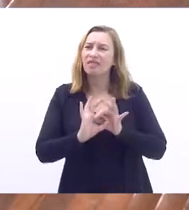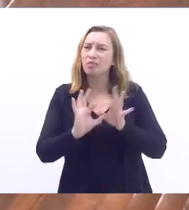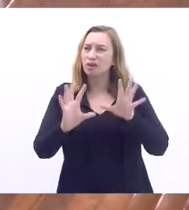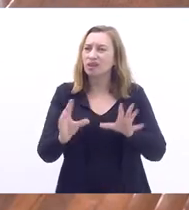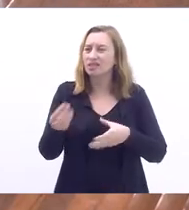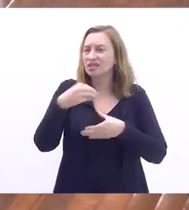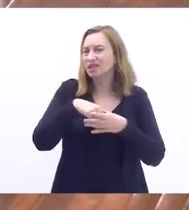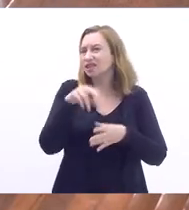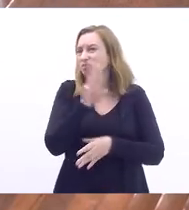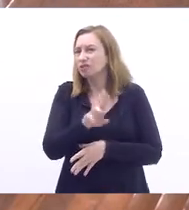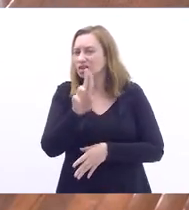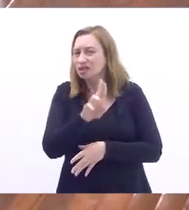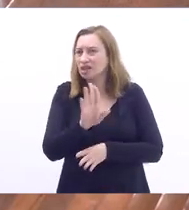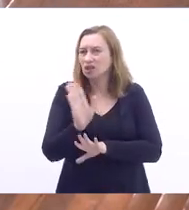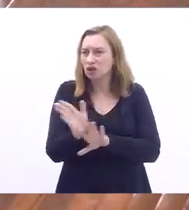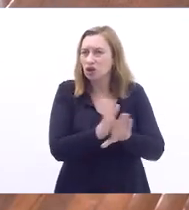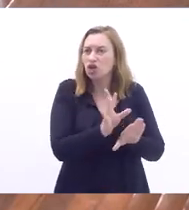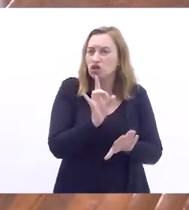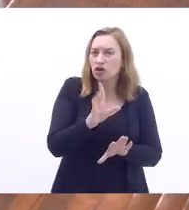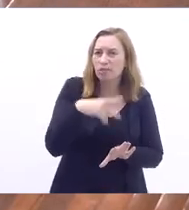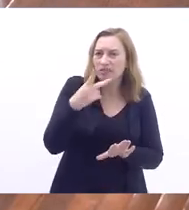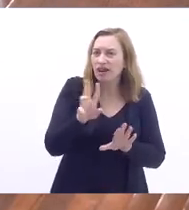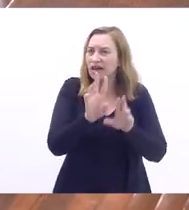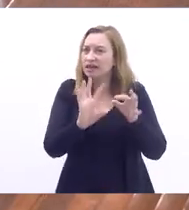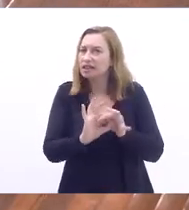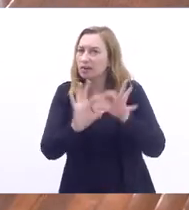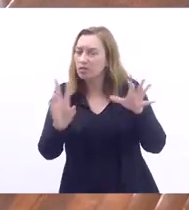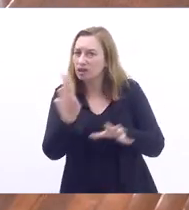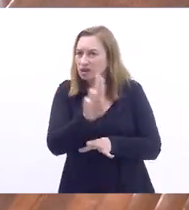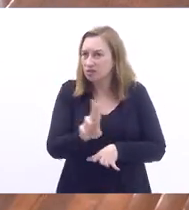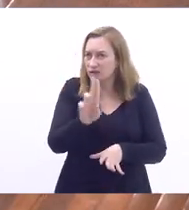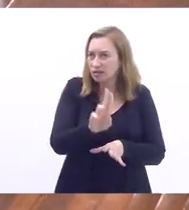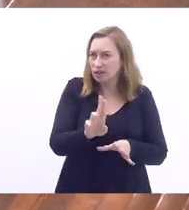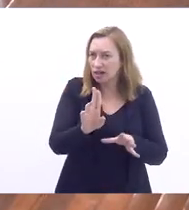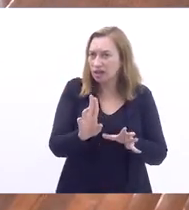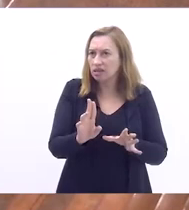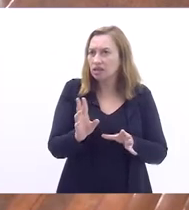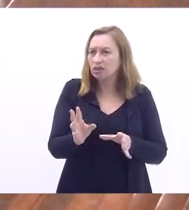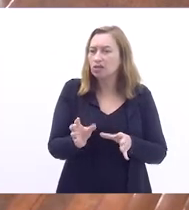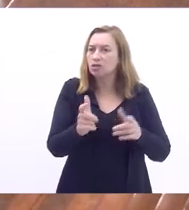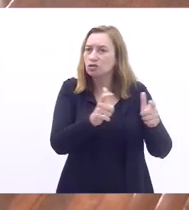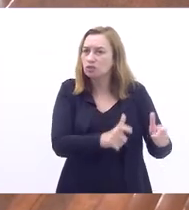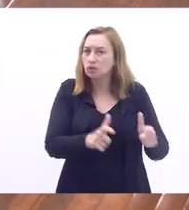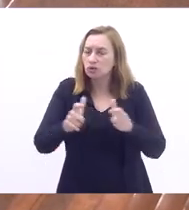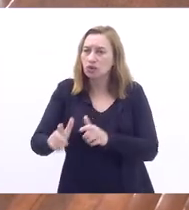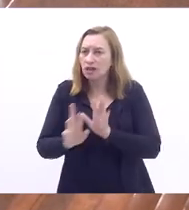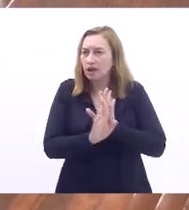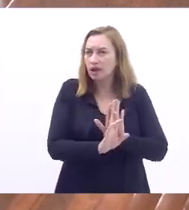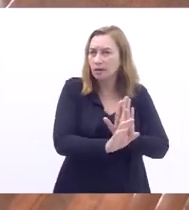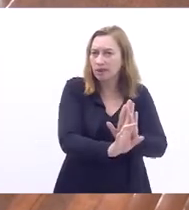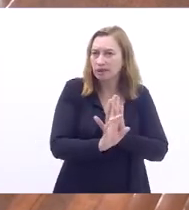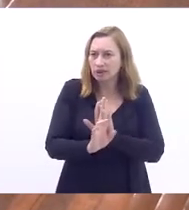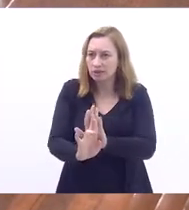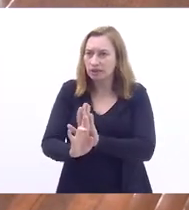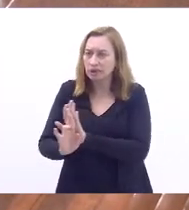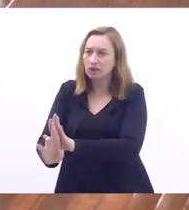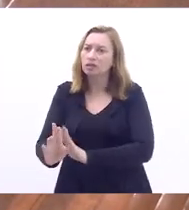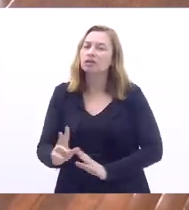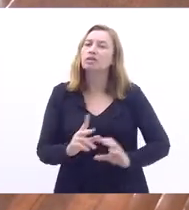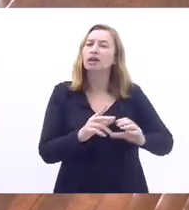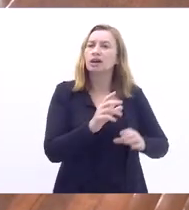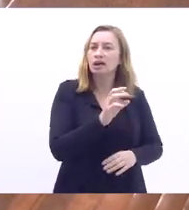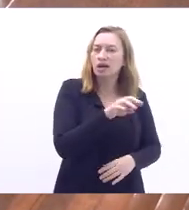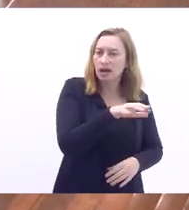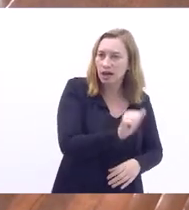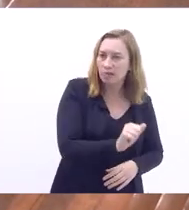dentro da Universidade então só para esclarecer a democracia dentro da Universidade se dá nos órgãos representativos a gente tem a câmera